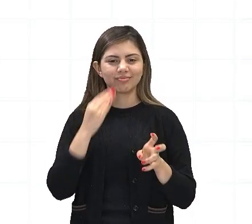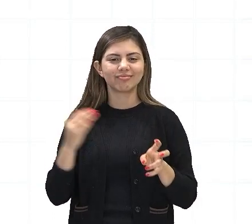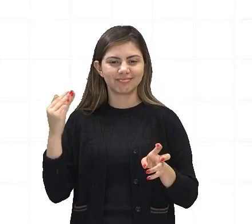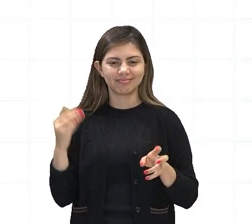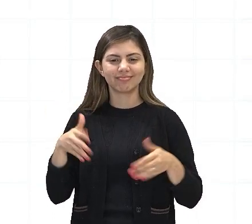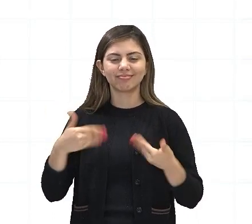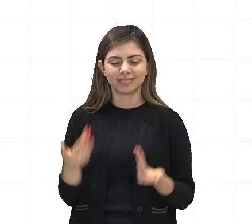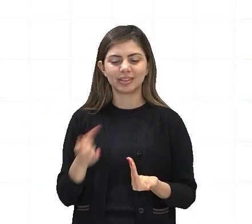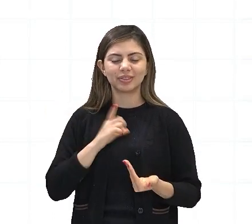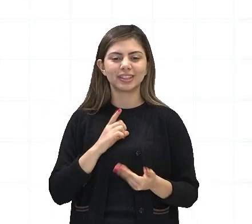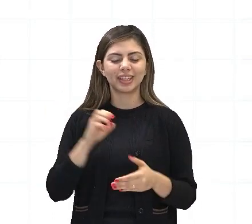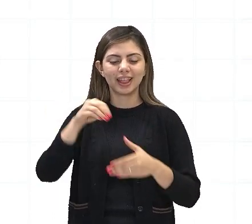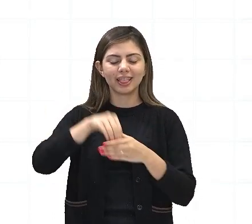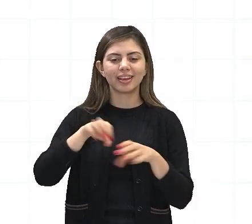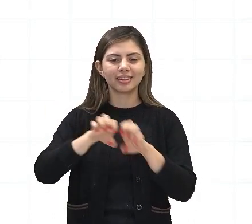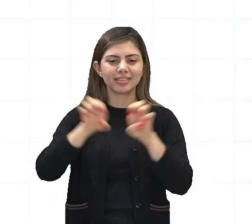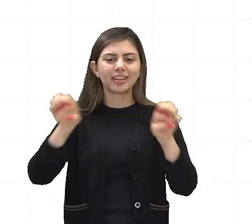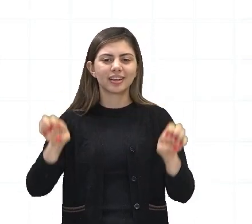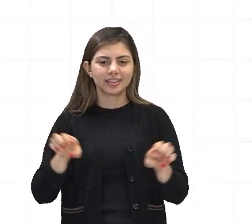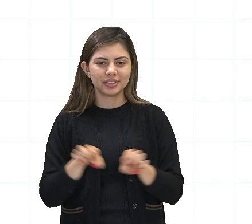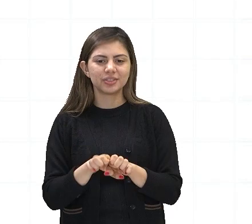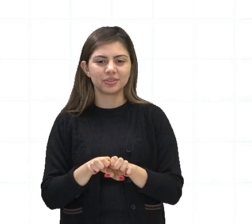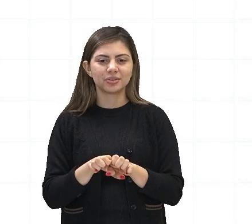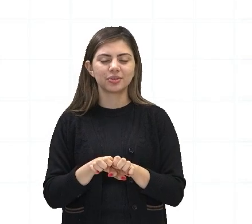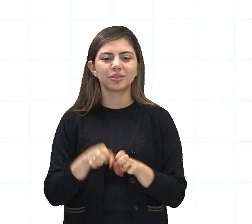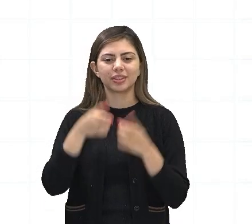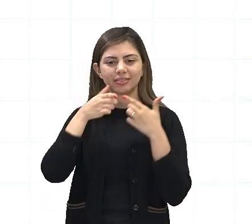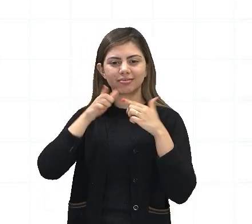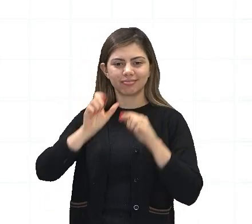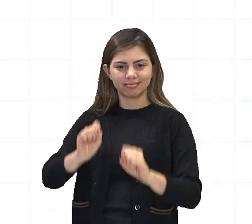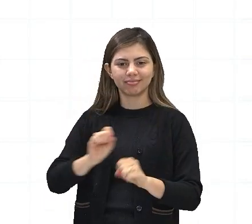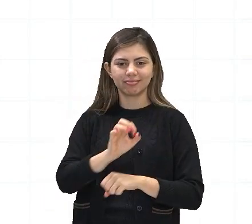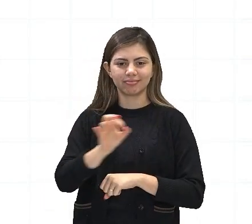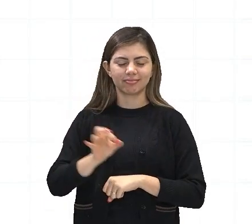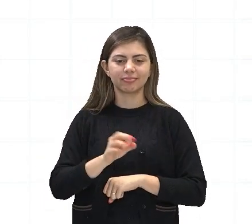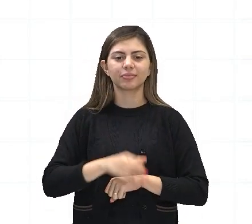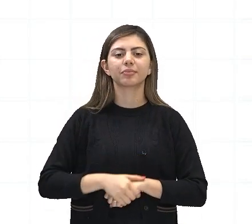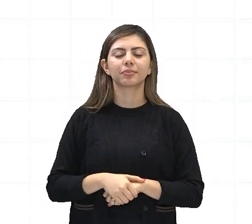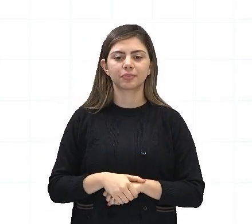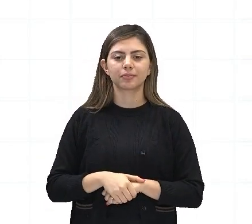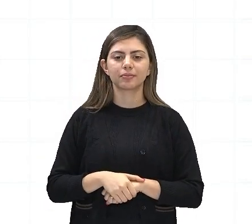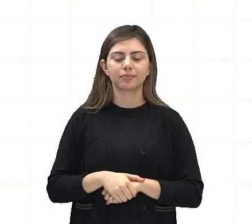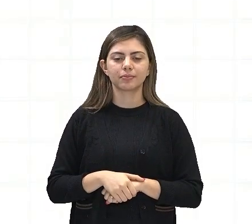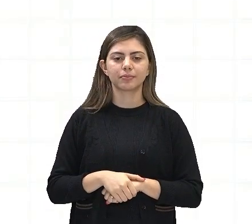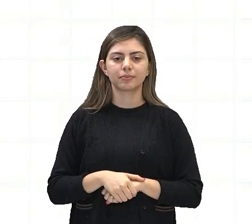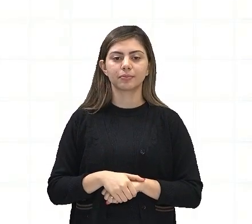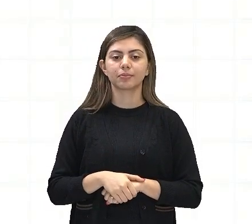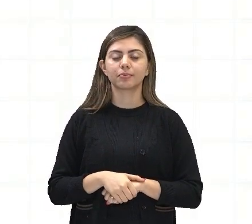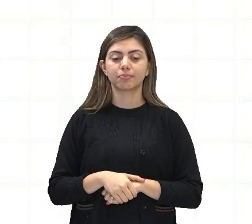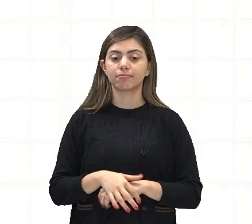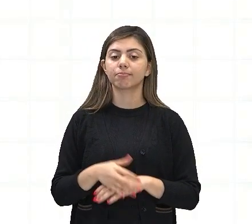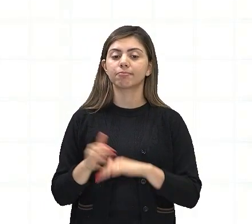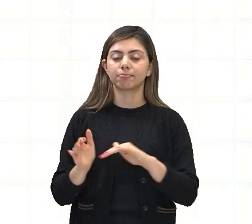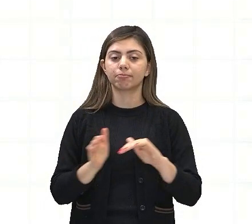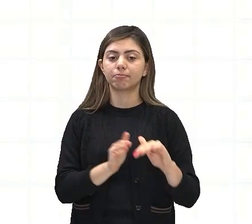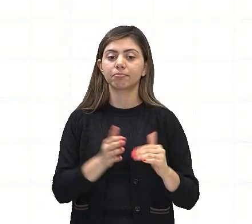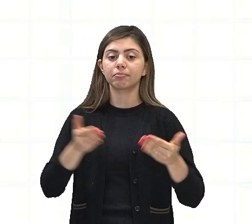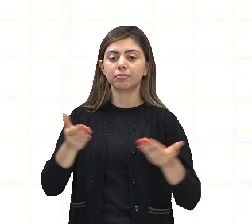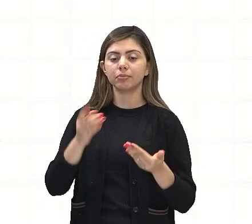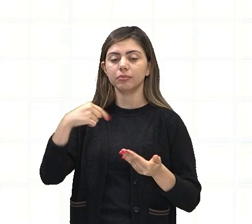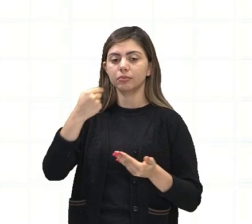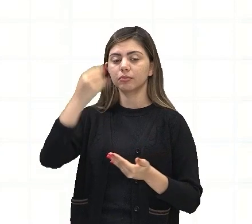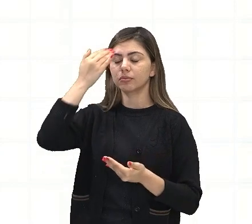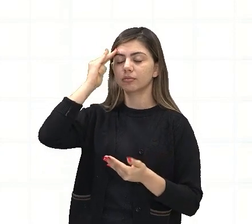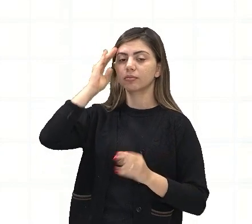nessa estrutura esses traços linguísticos. Seguindo, então, meus amores, nós vamos